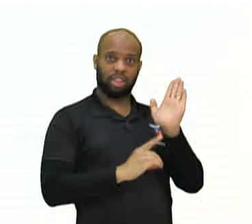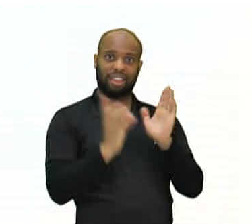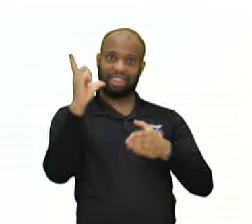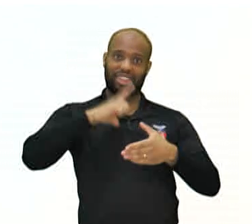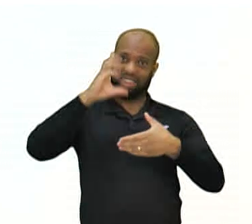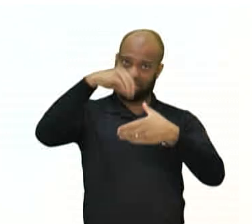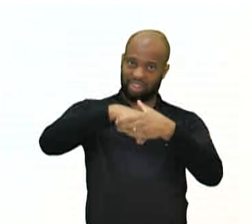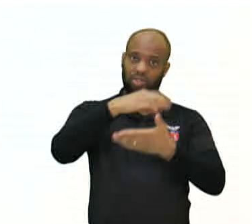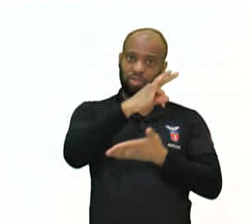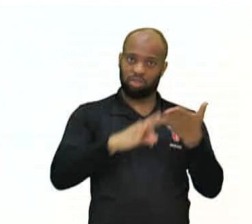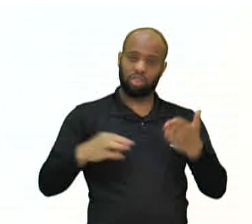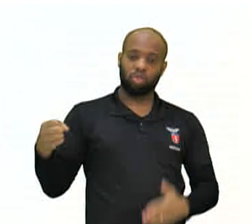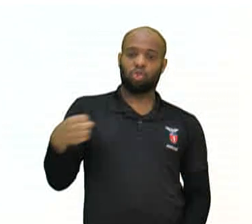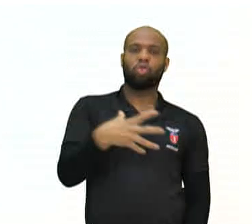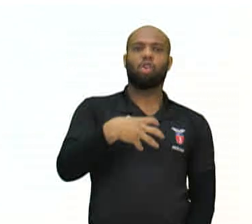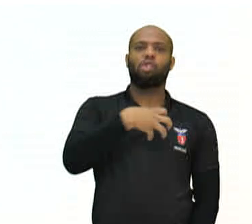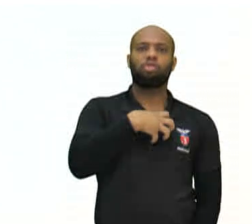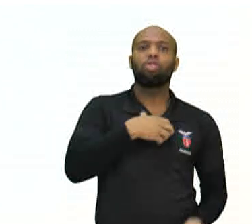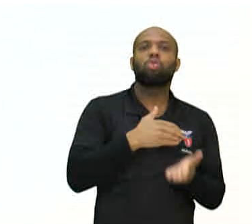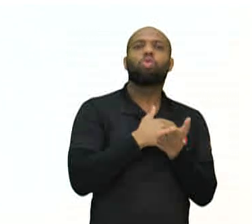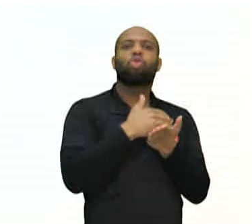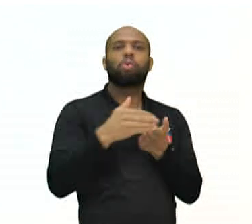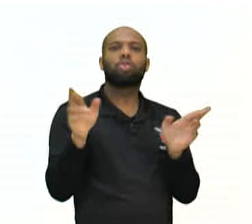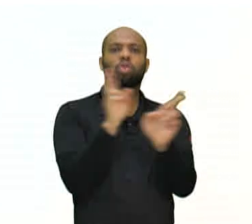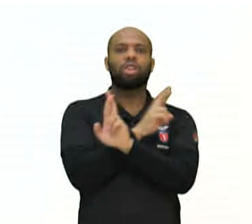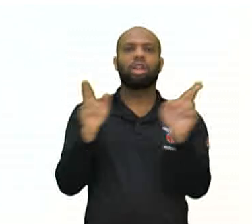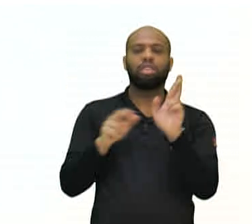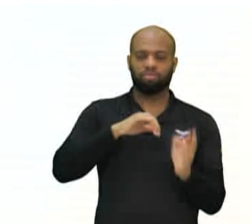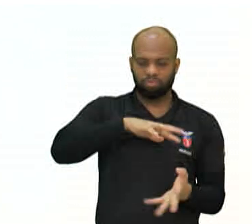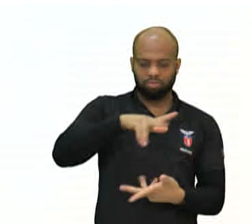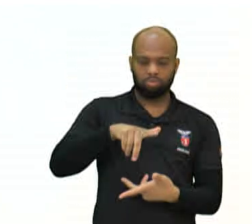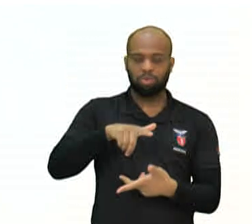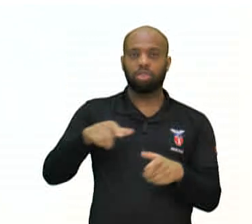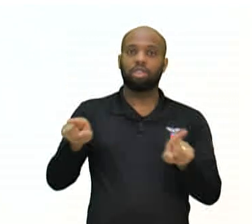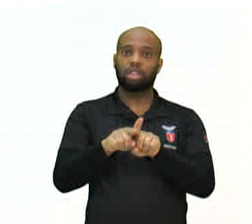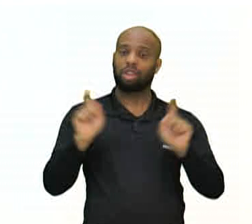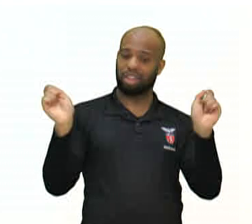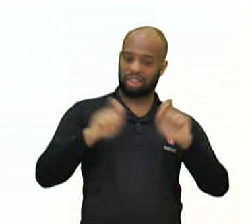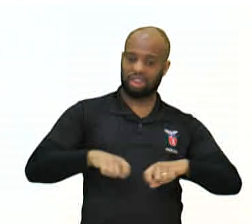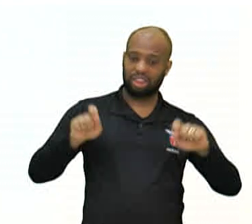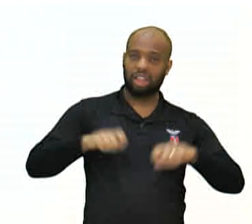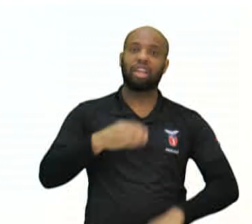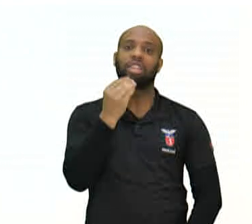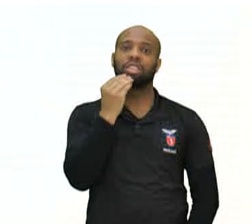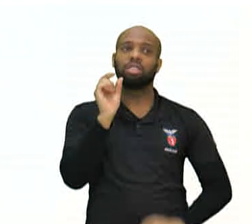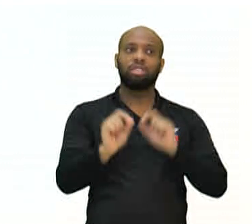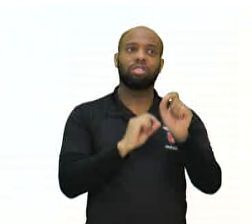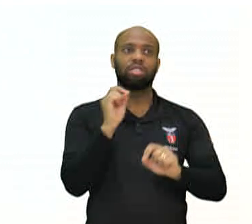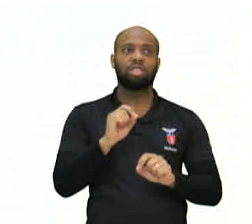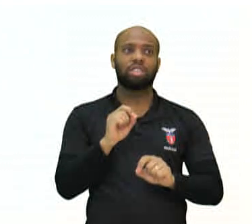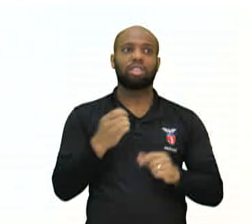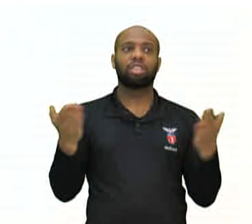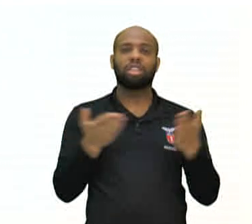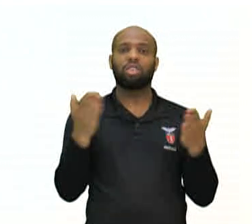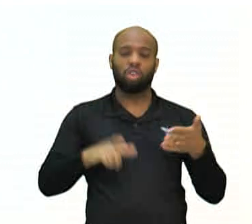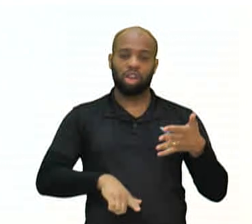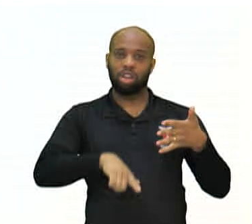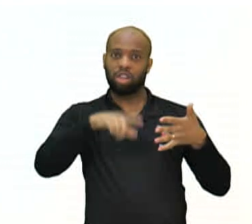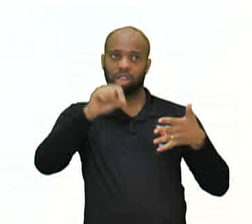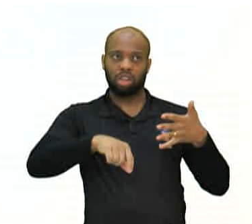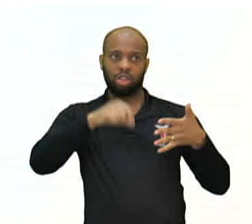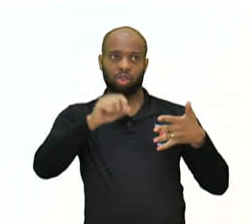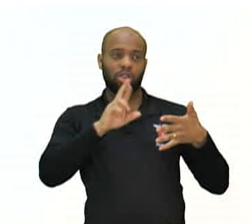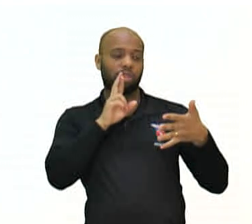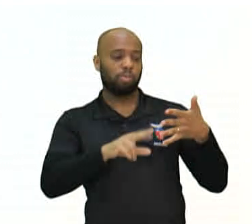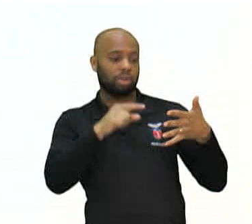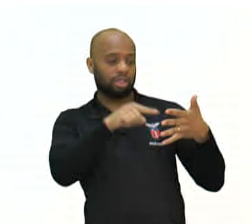texto introduziu uma nova concepção nas relações internacionais ao possibilitar você vai anotar a alternativa que